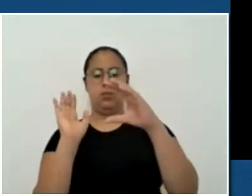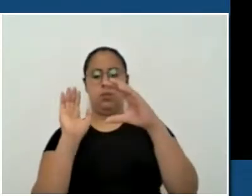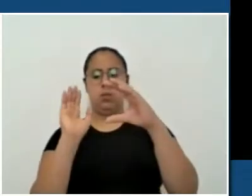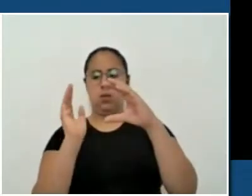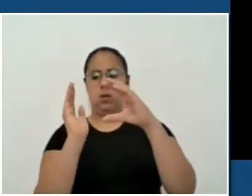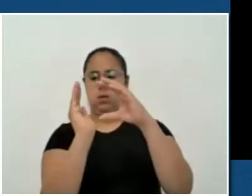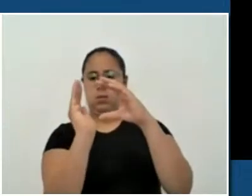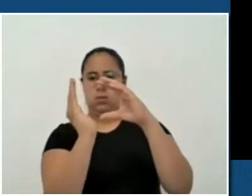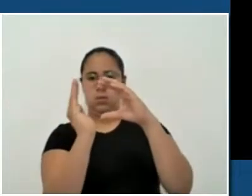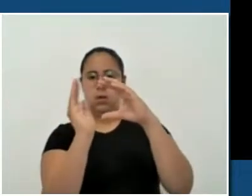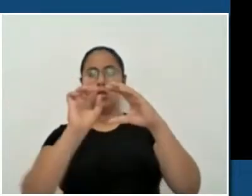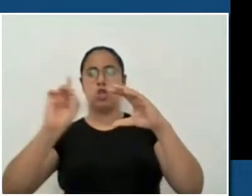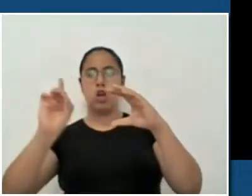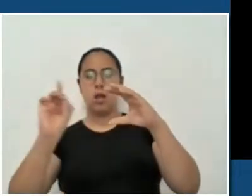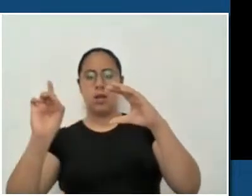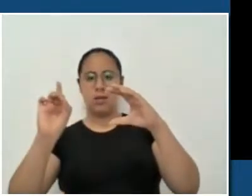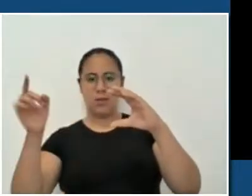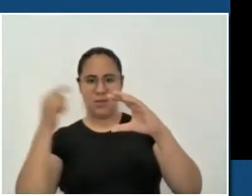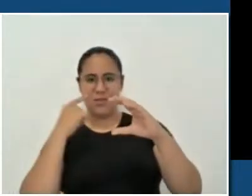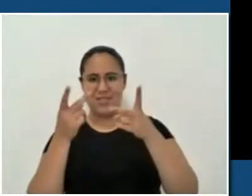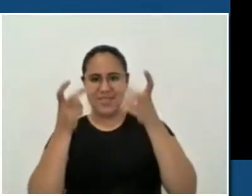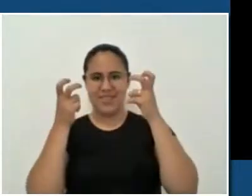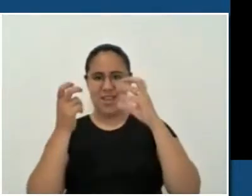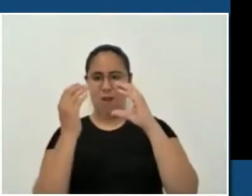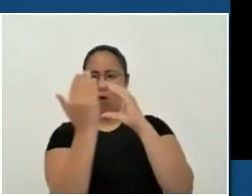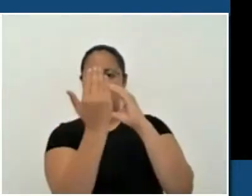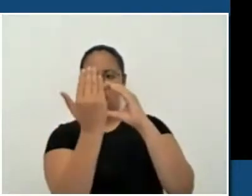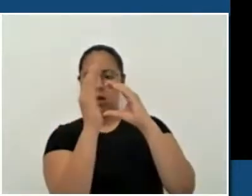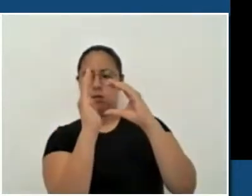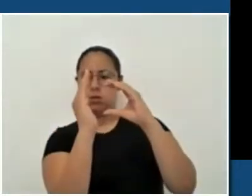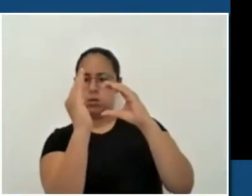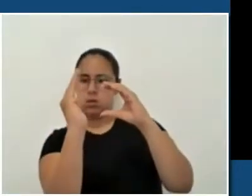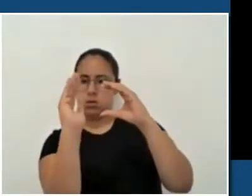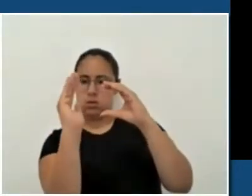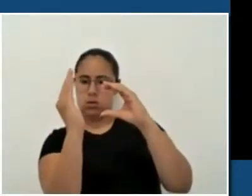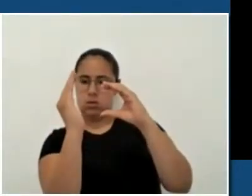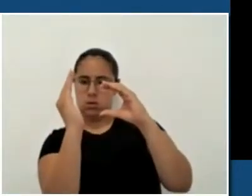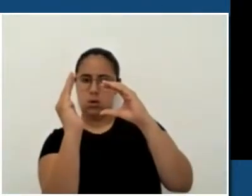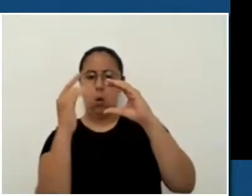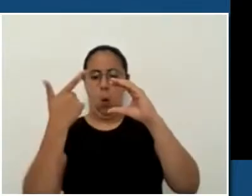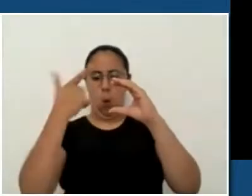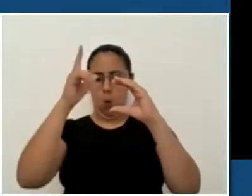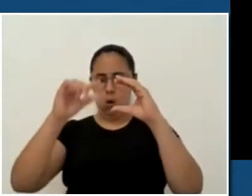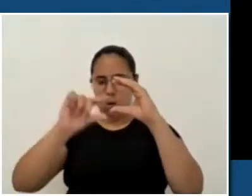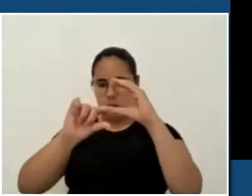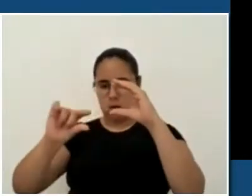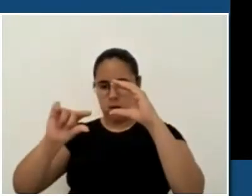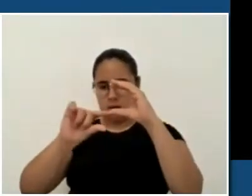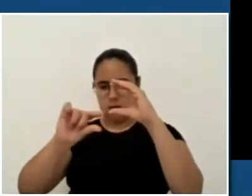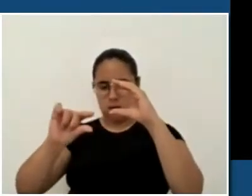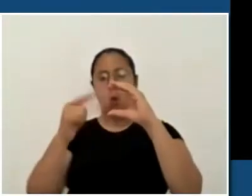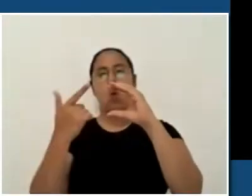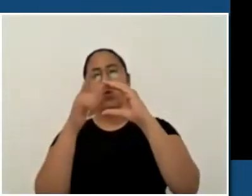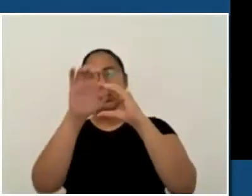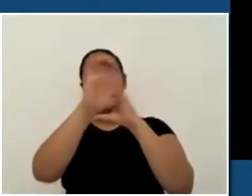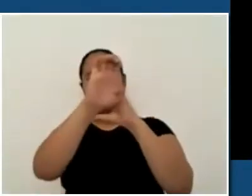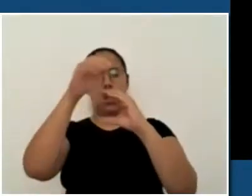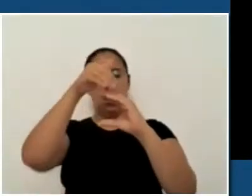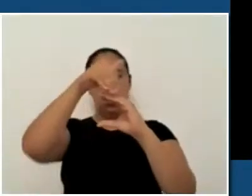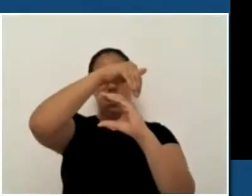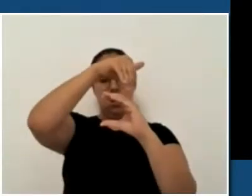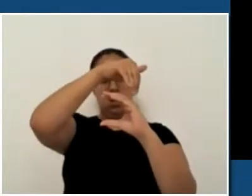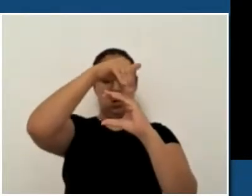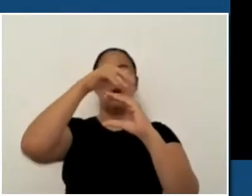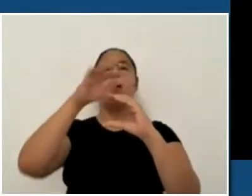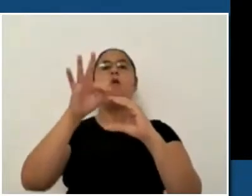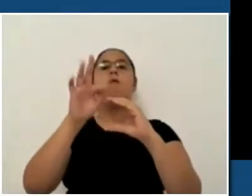parte só do órbito frontal, a parte mais baixa. Aqui o frontal inferior esquerdo, mas o pré-frontal como um todo. Uma